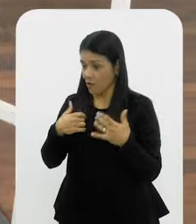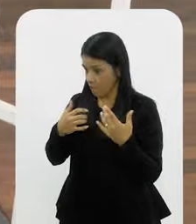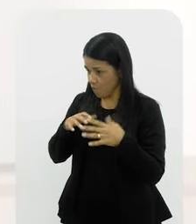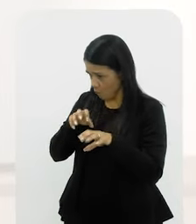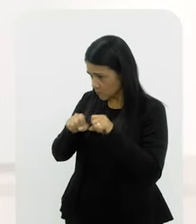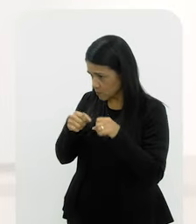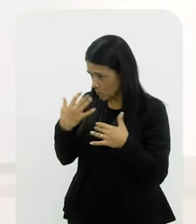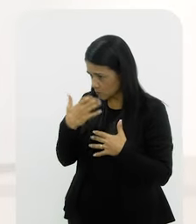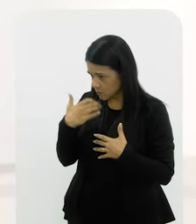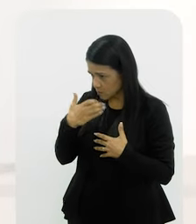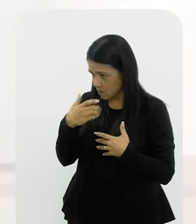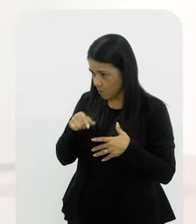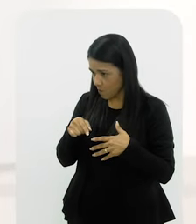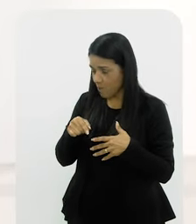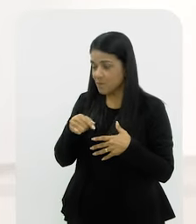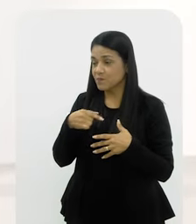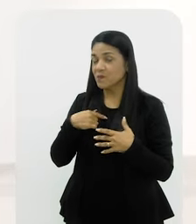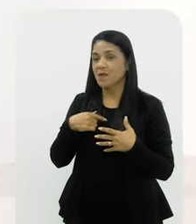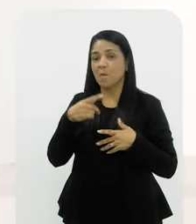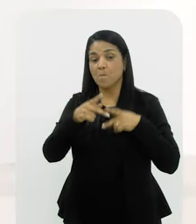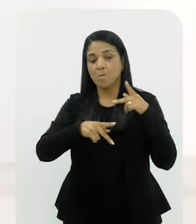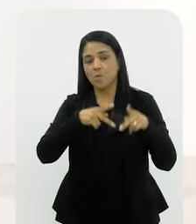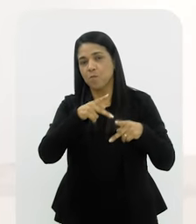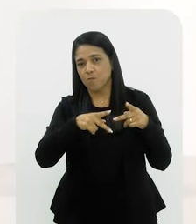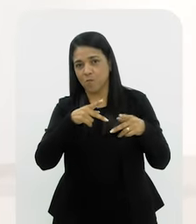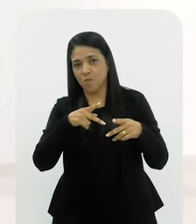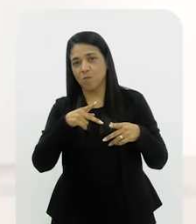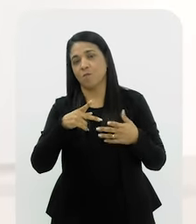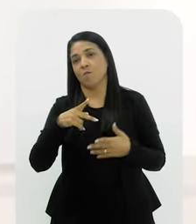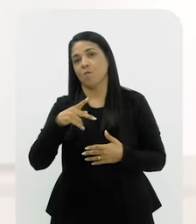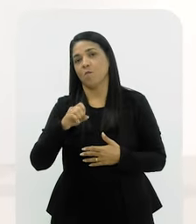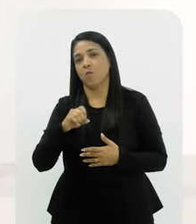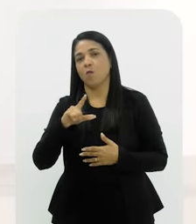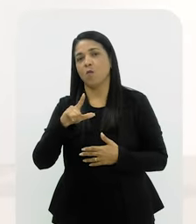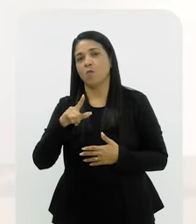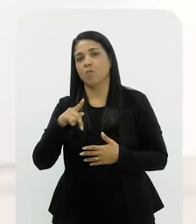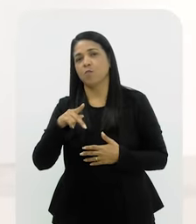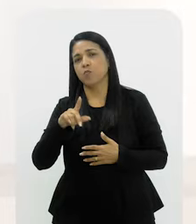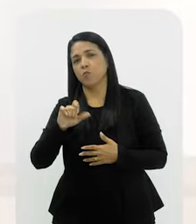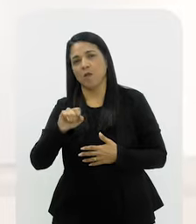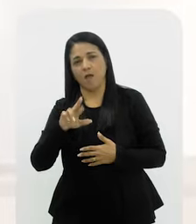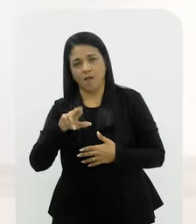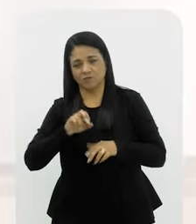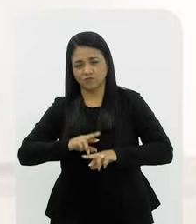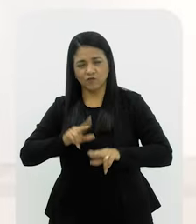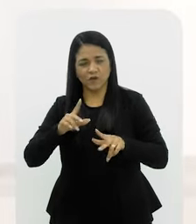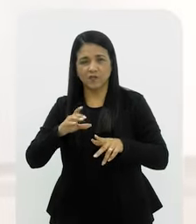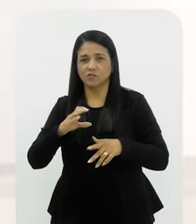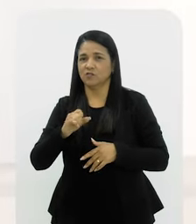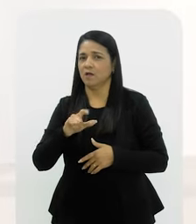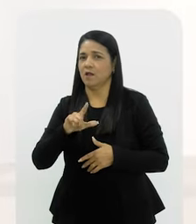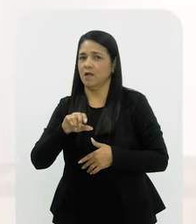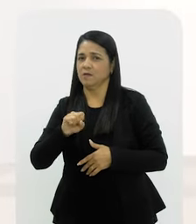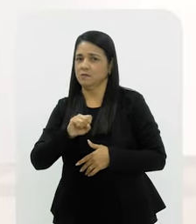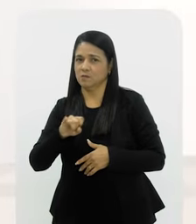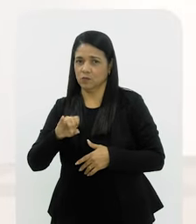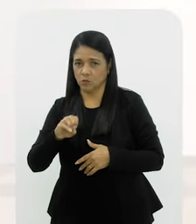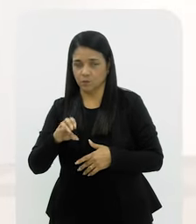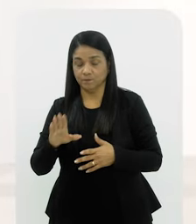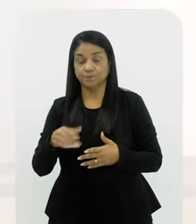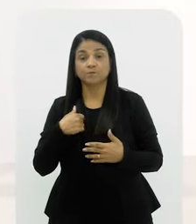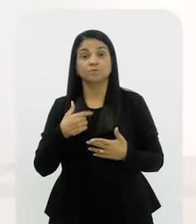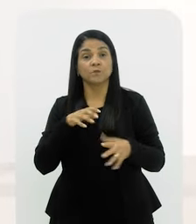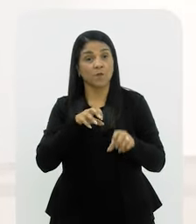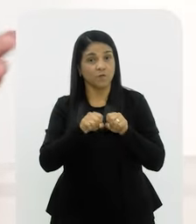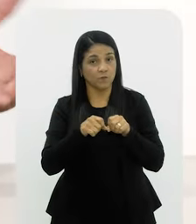A minha formação musical? Sim. A minha formação é popular, né? Nada de clássico ou erudito, né? Minha formação é totalmente popular.